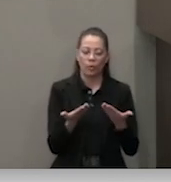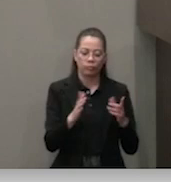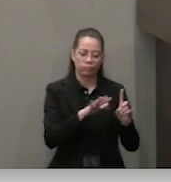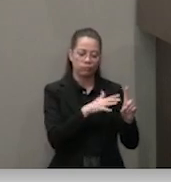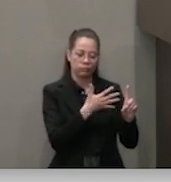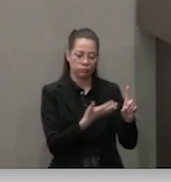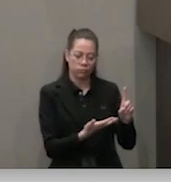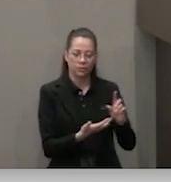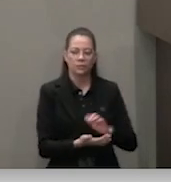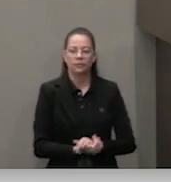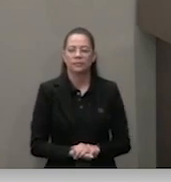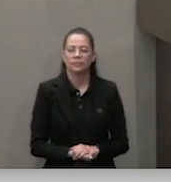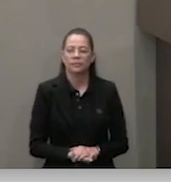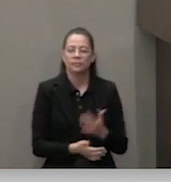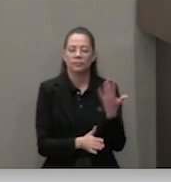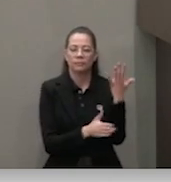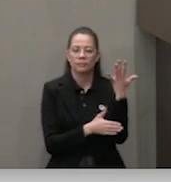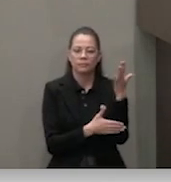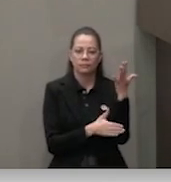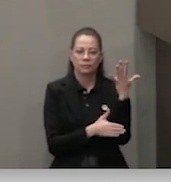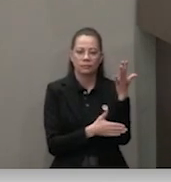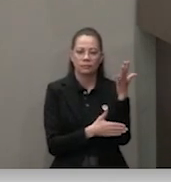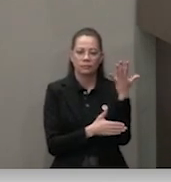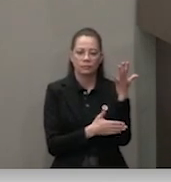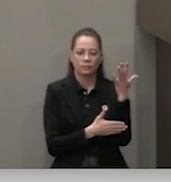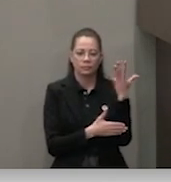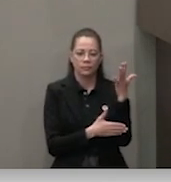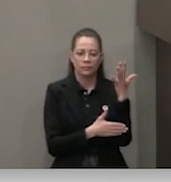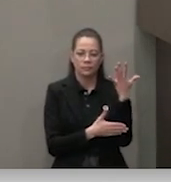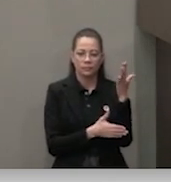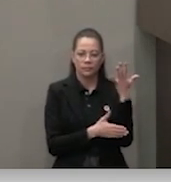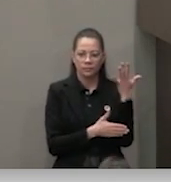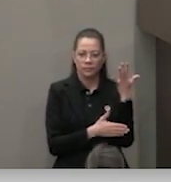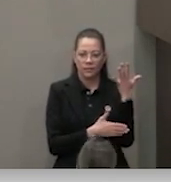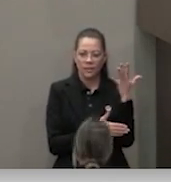da homenagem isso